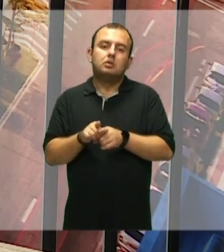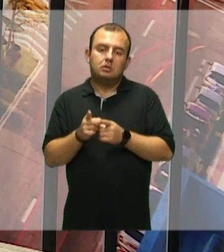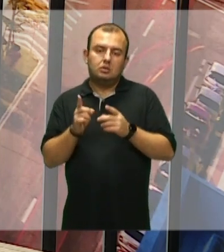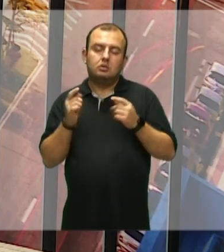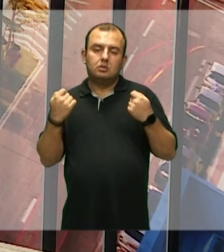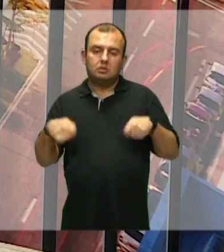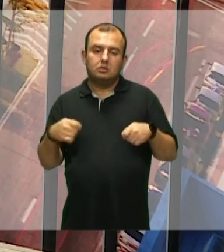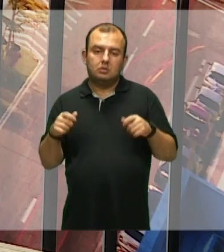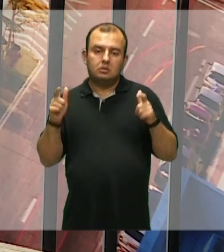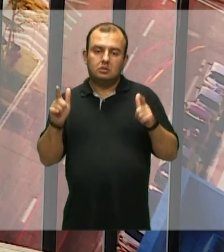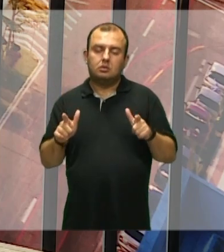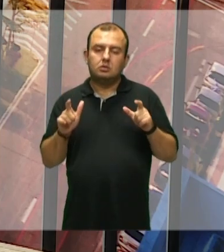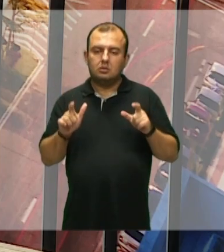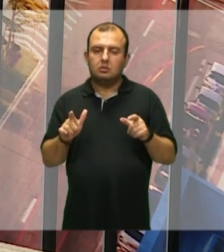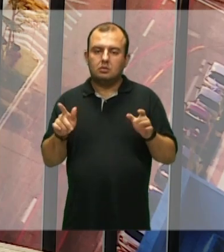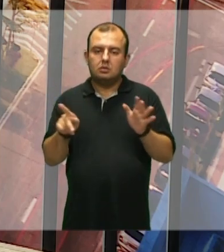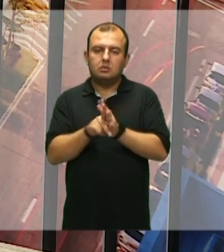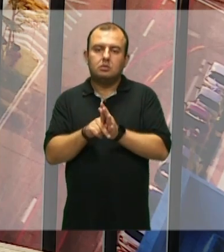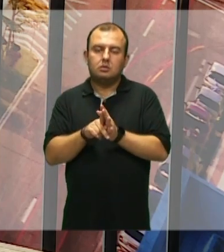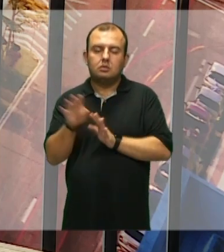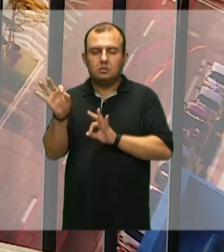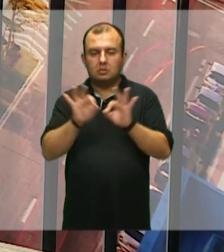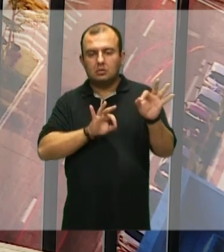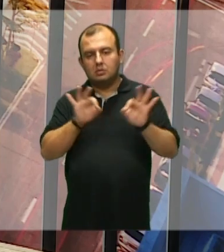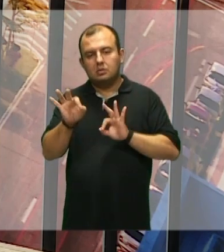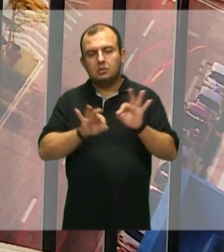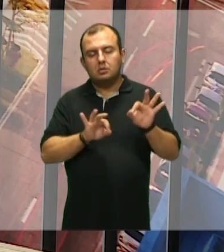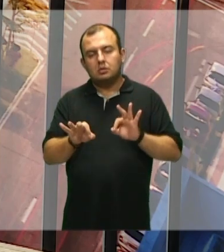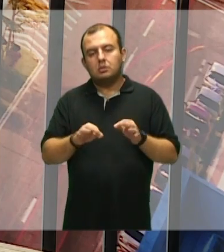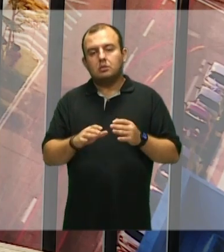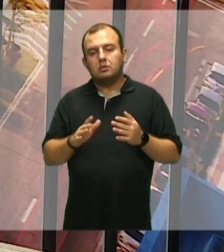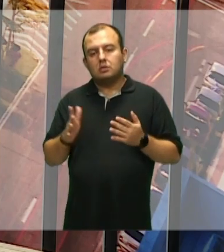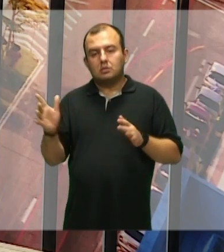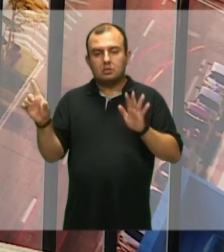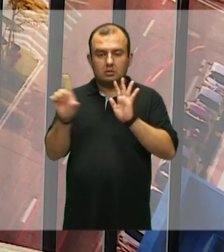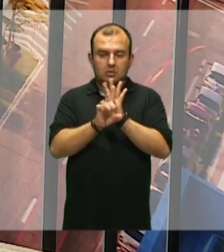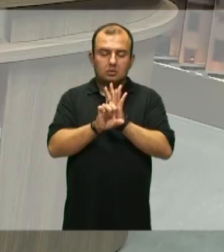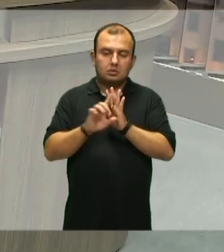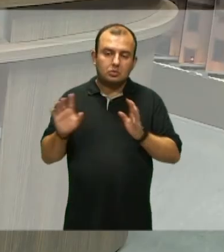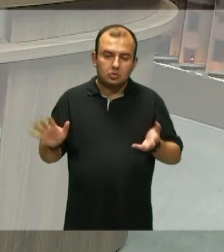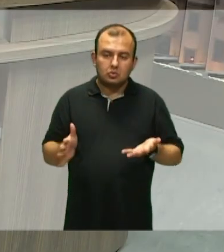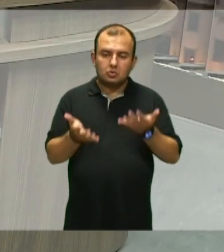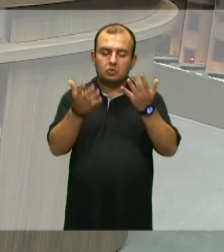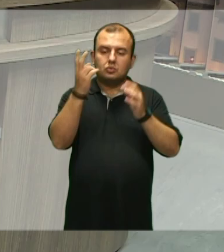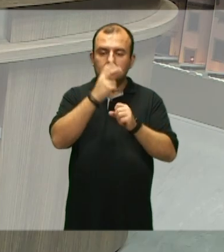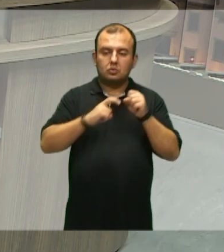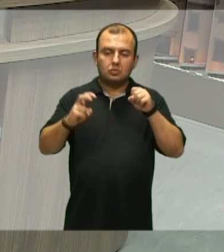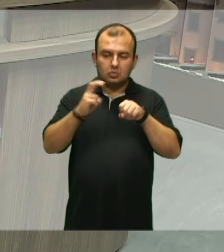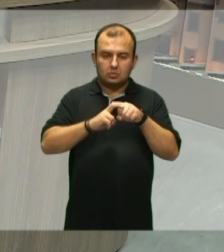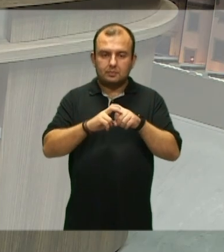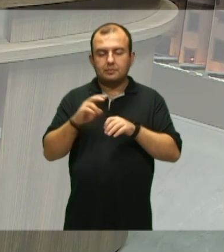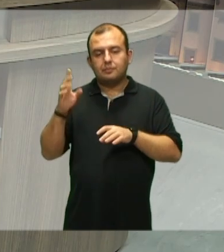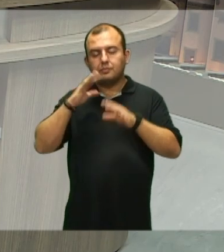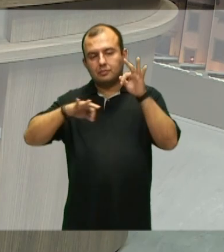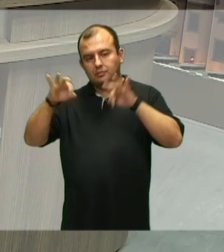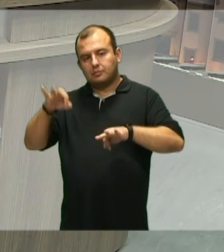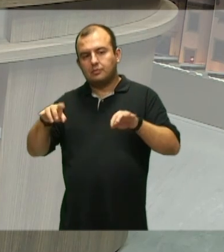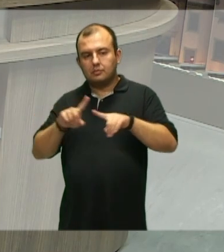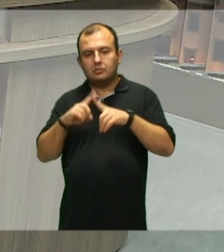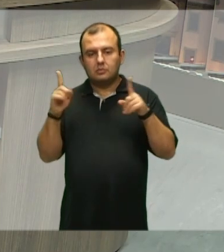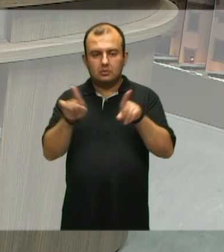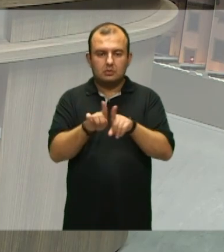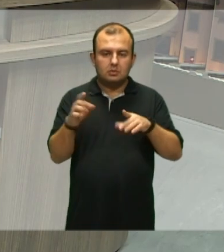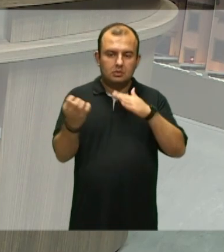né, ele é feito graças à Lei de Incentivo à Cultura, o espetáculo no caso, mas vocês também